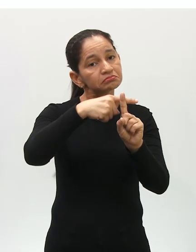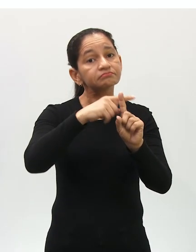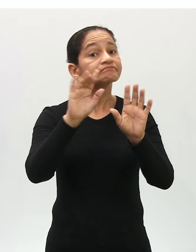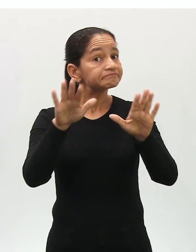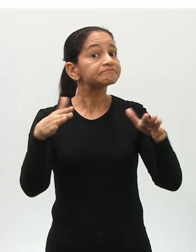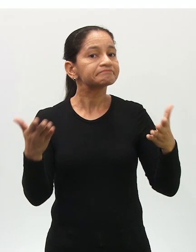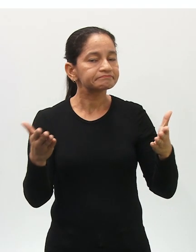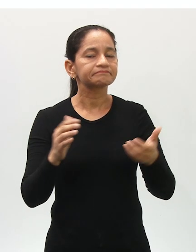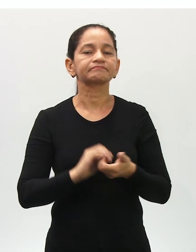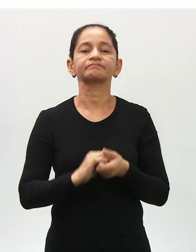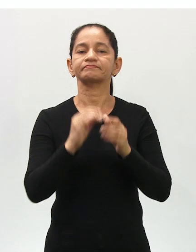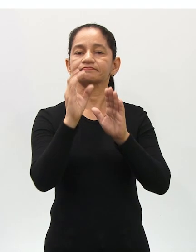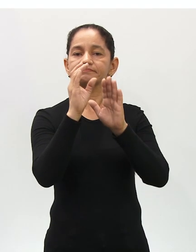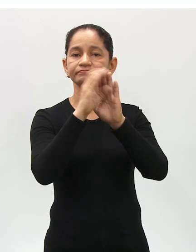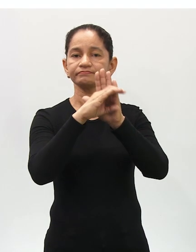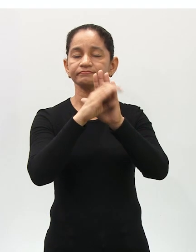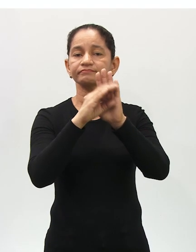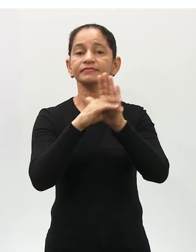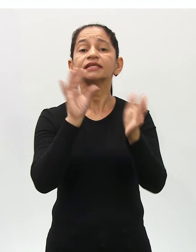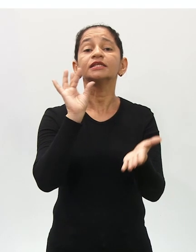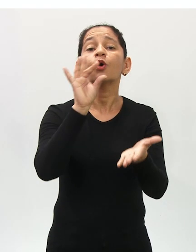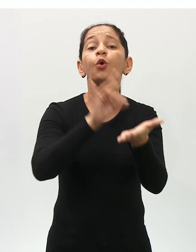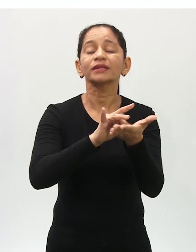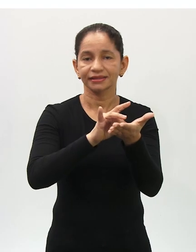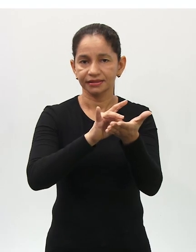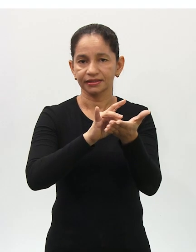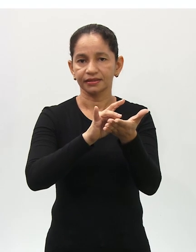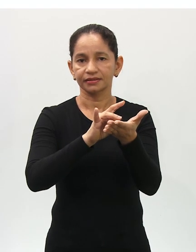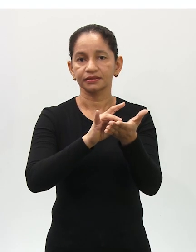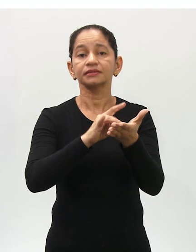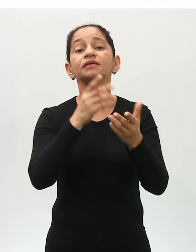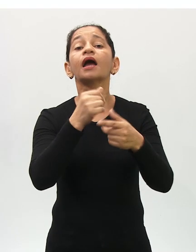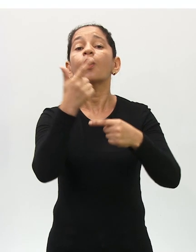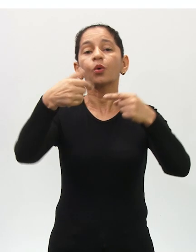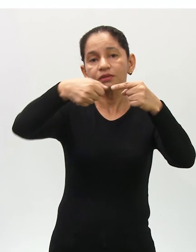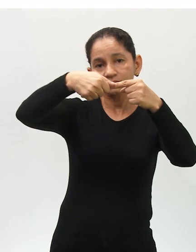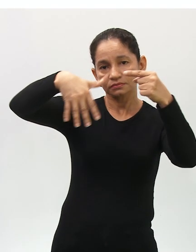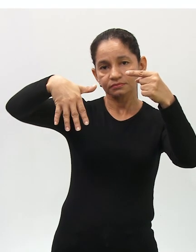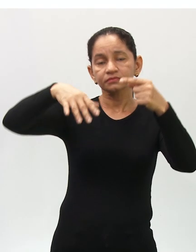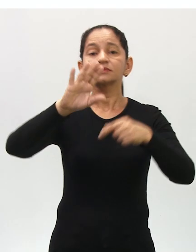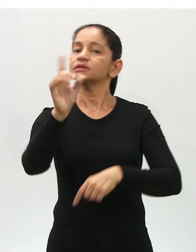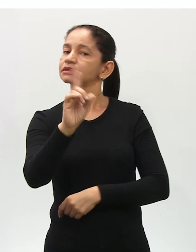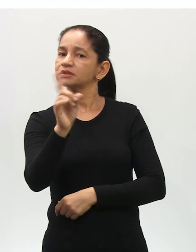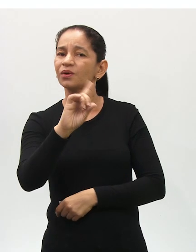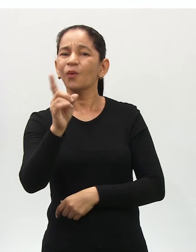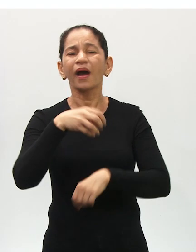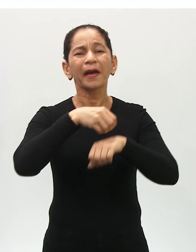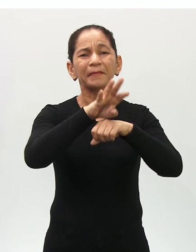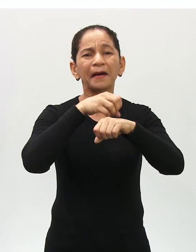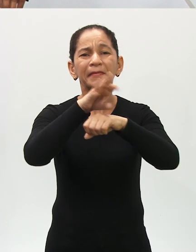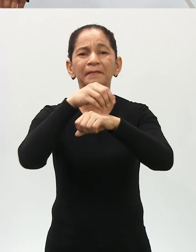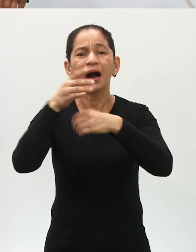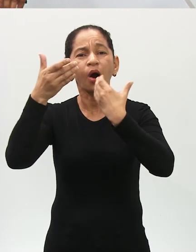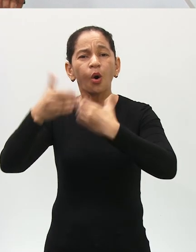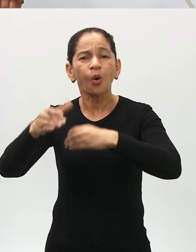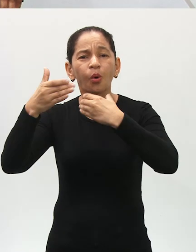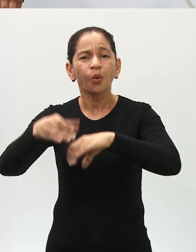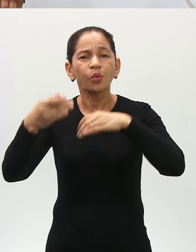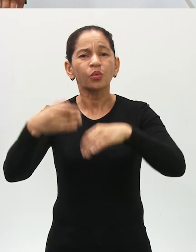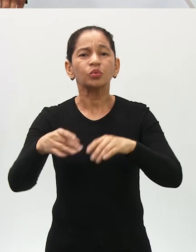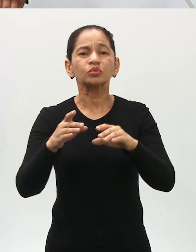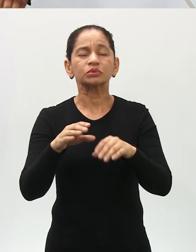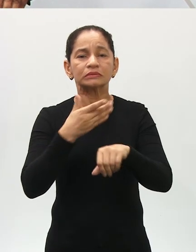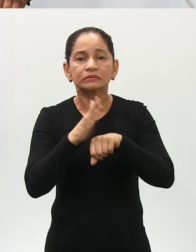A próxima definição é as receitas originárias e as receitas derivadas. Olha, meu foco aqui não é passar muita coisa de concurso para vocês e